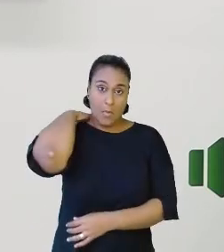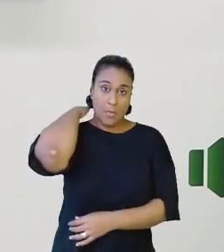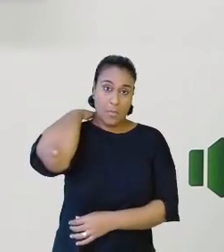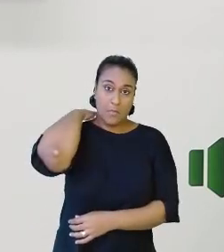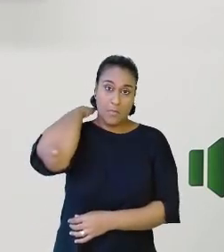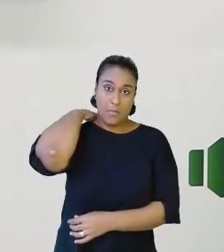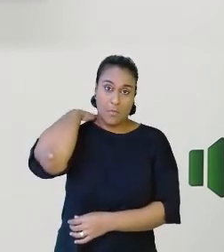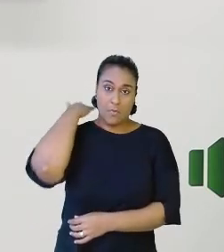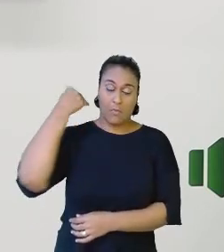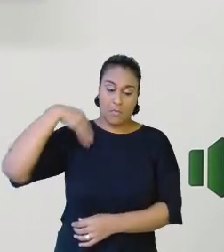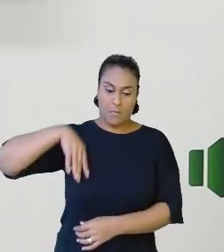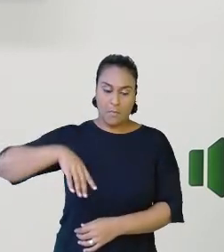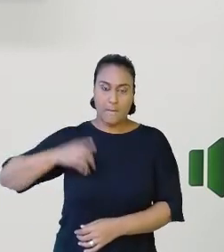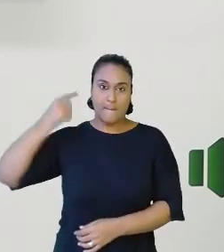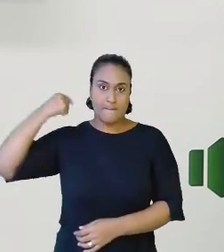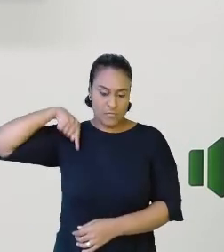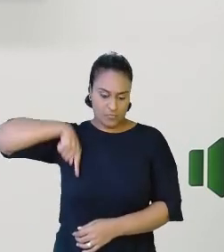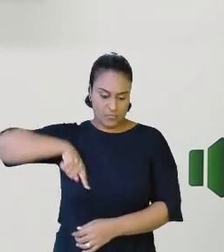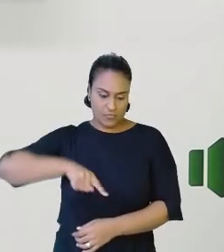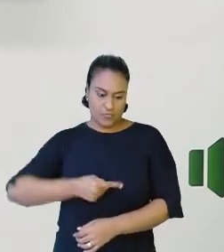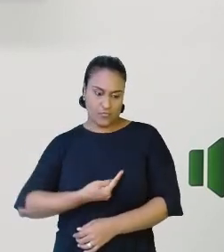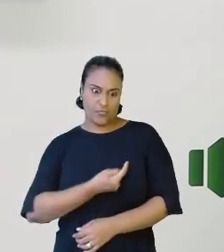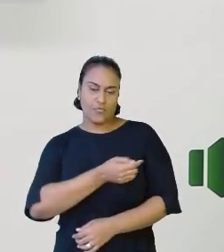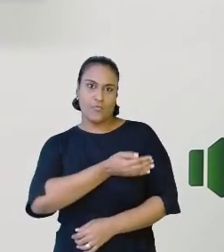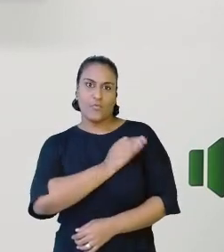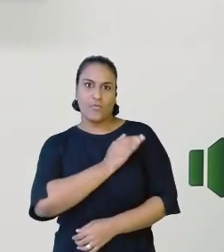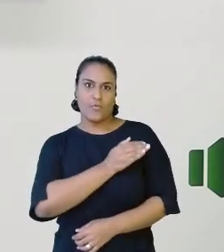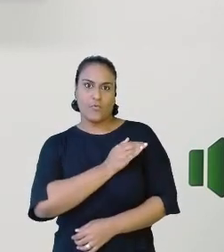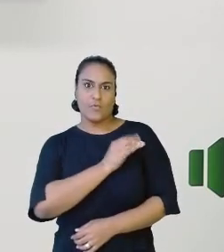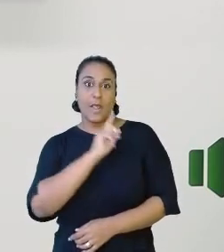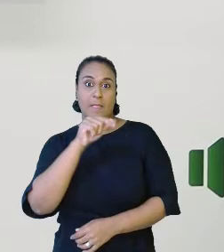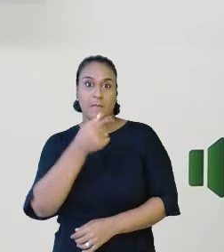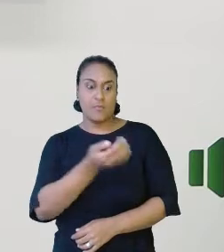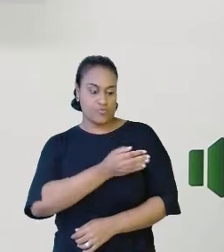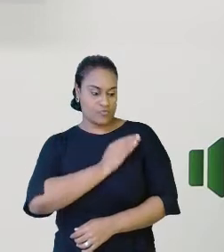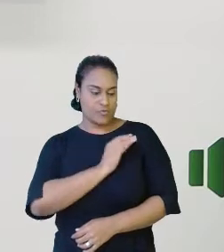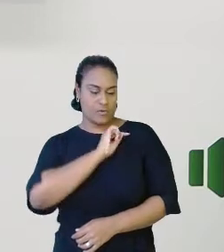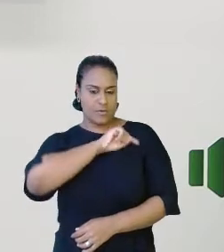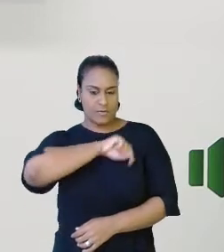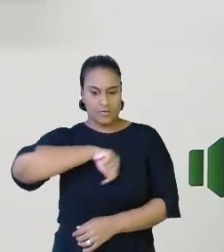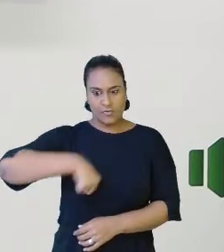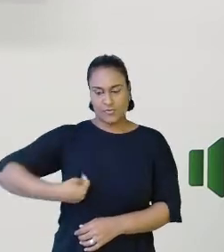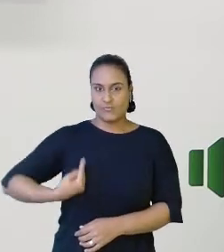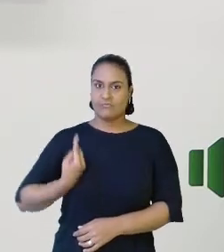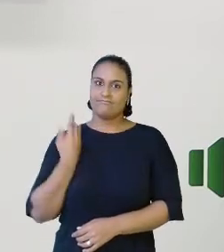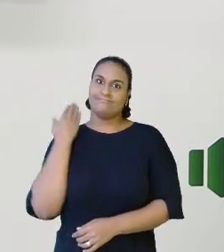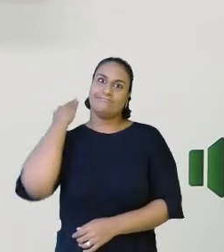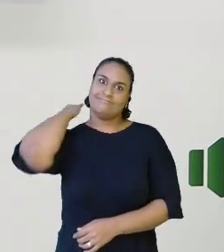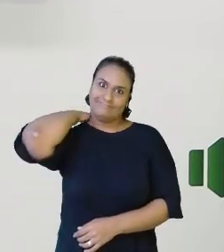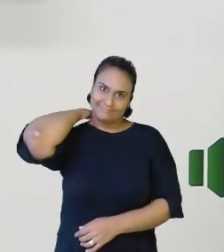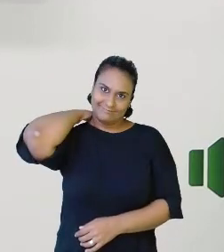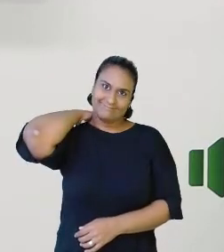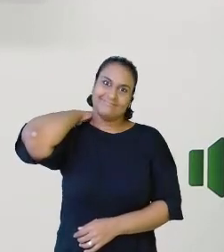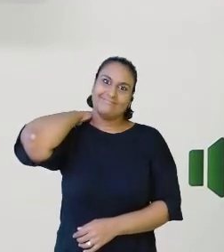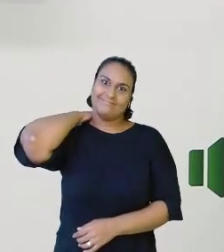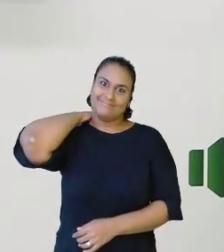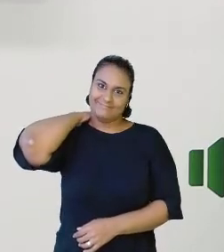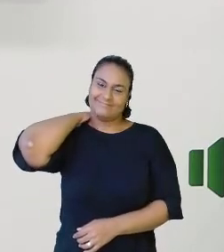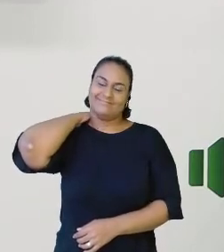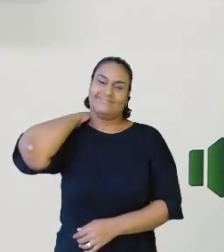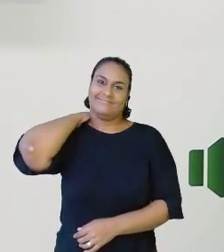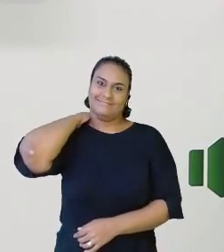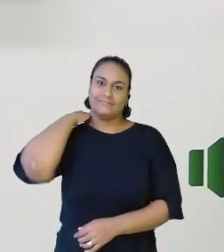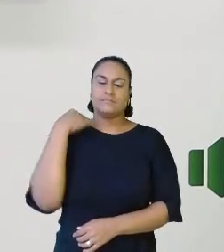dos pulmões para o coração. E aí também conhecida como circulação pulmonar. O espaço, né?